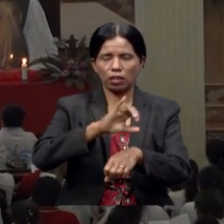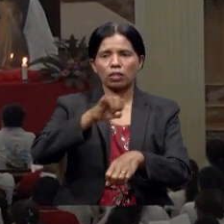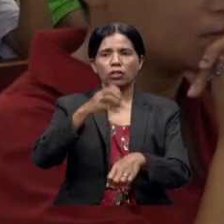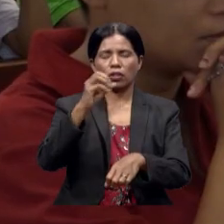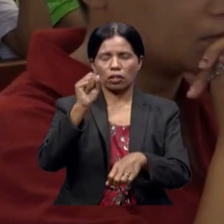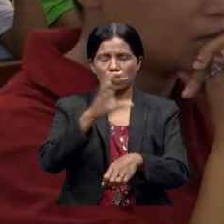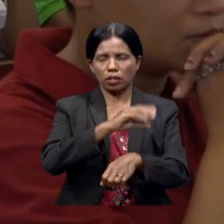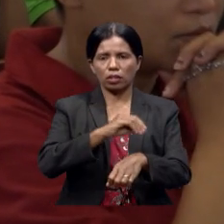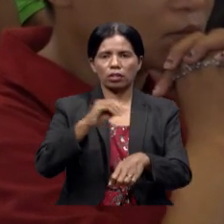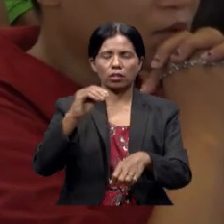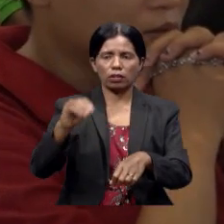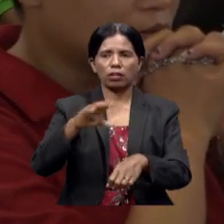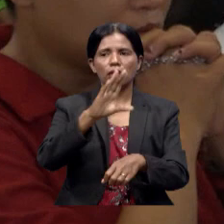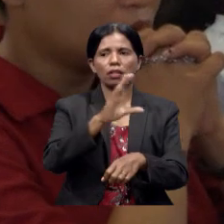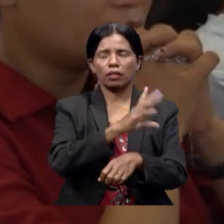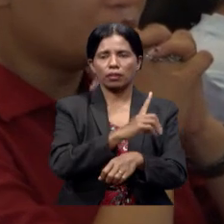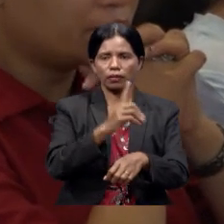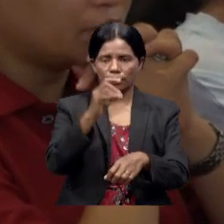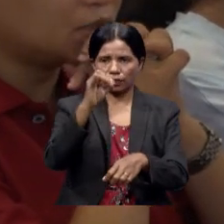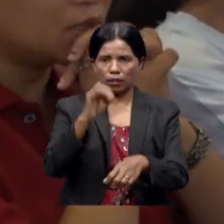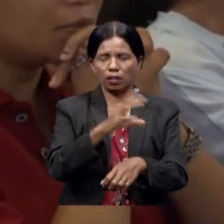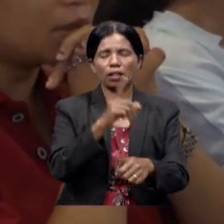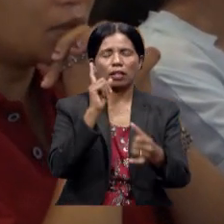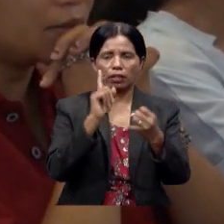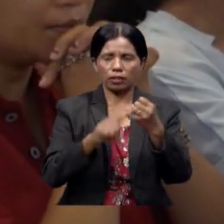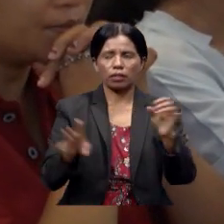to Catedral Imaculada da Conceição, no ícone